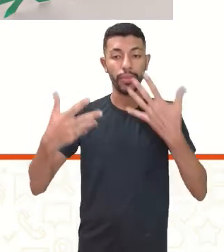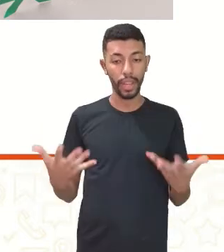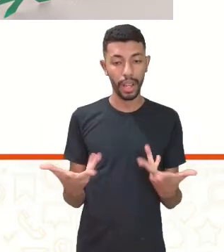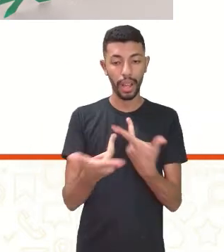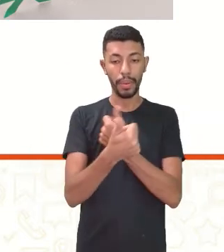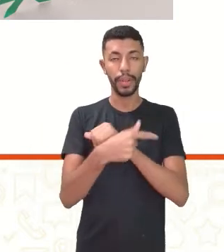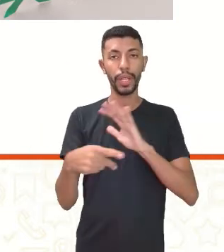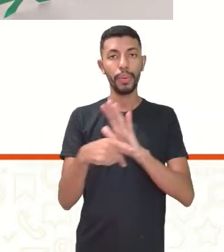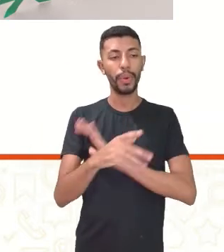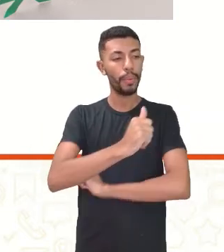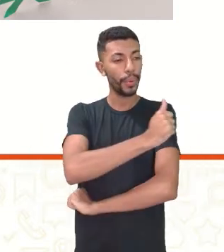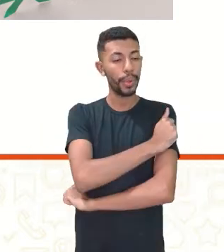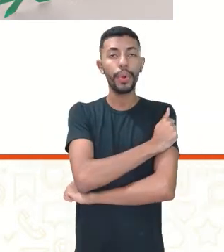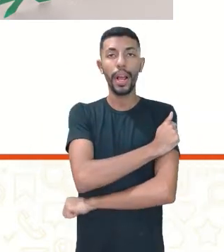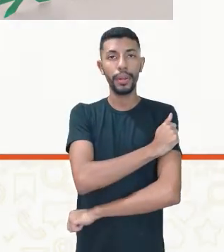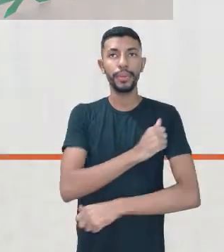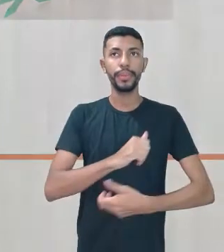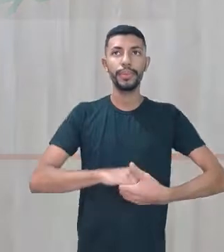habilidades deste estudante,